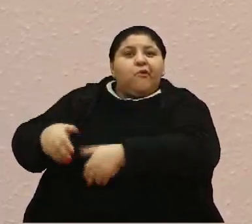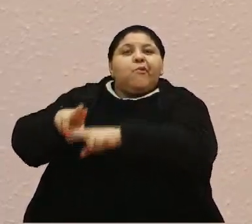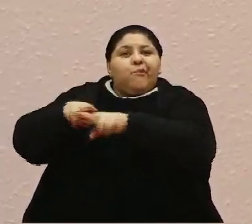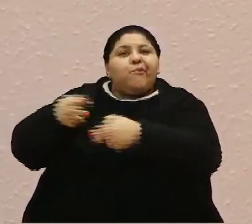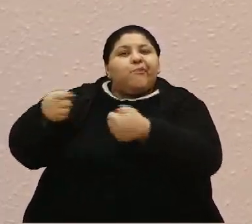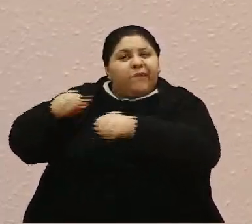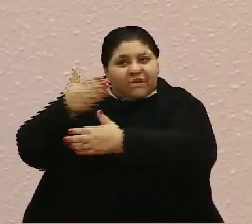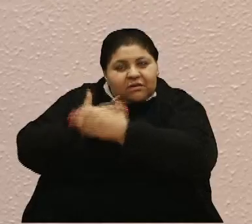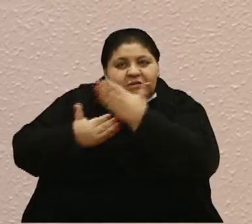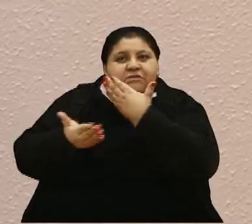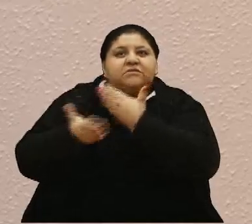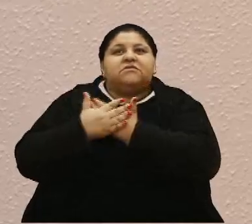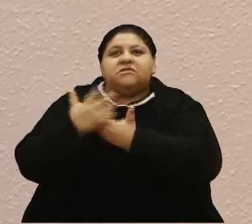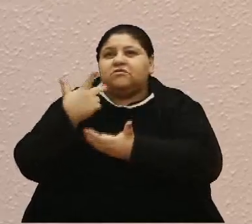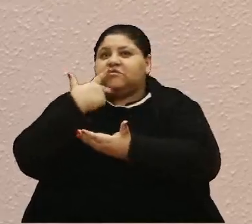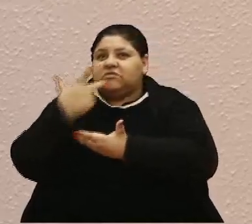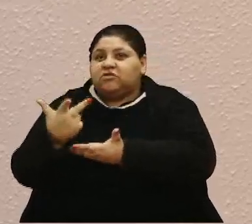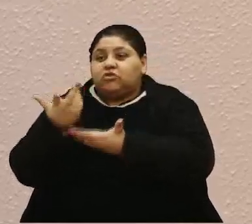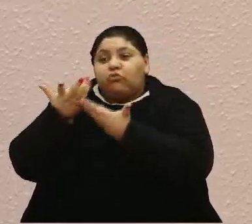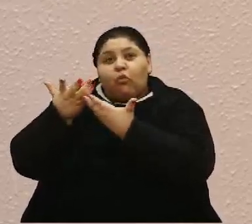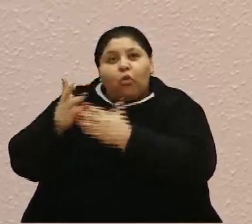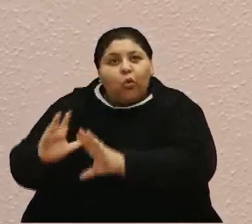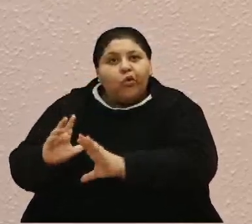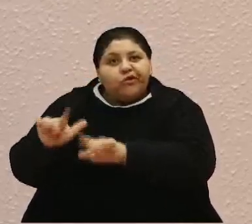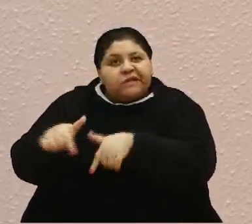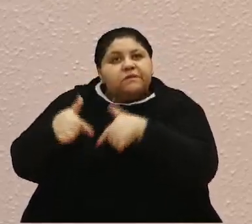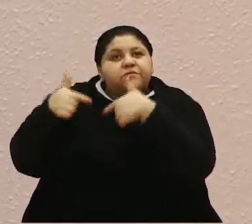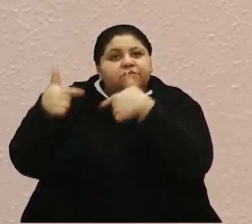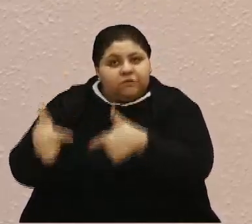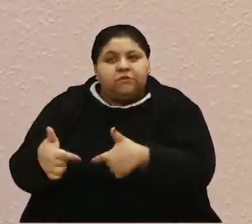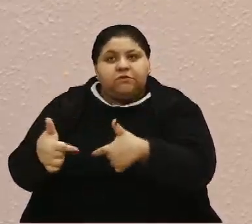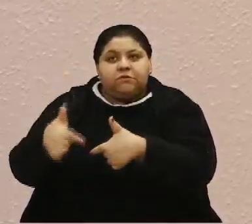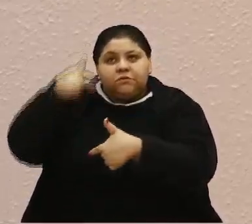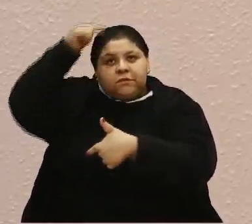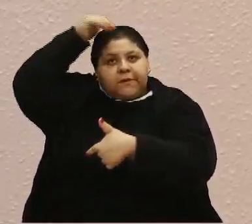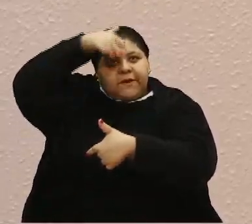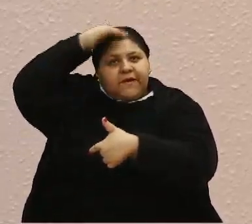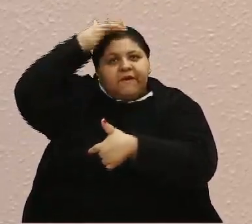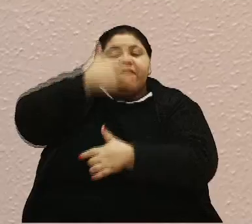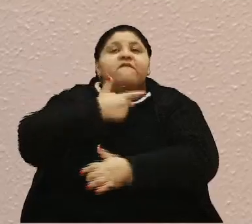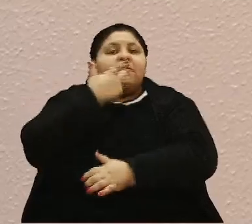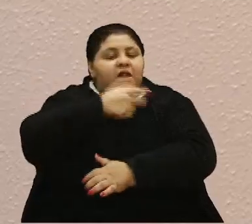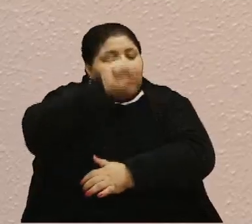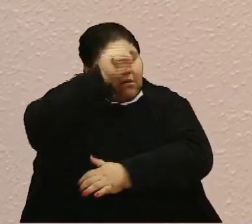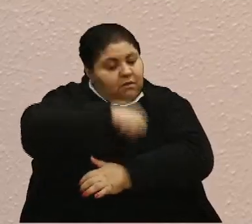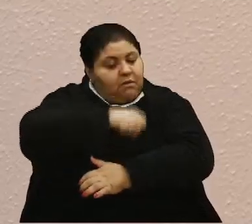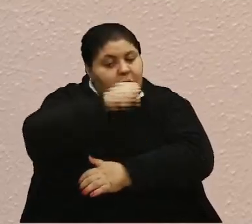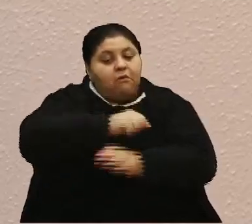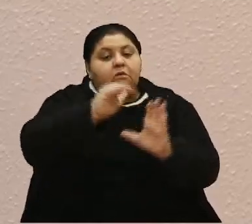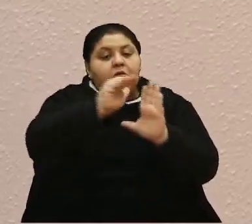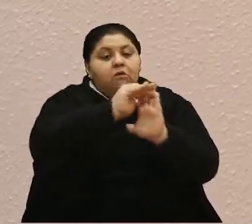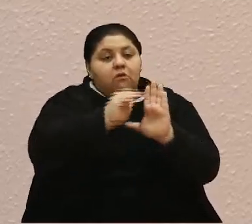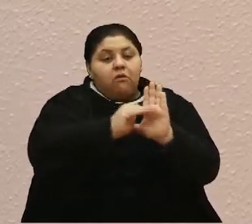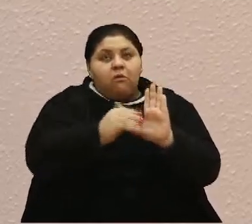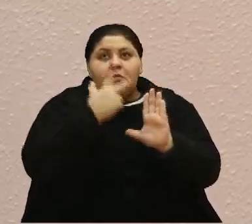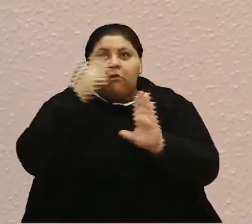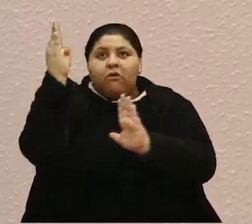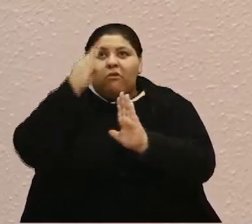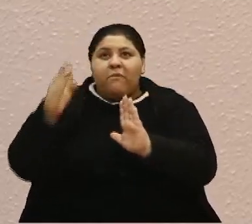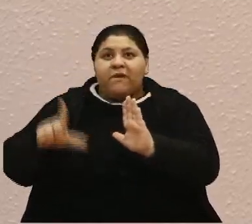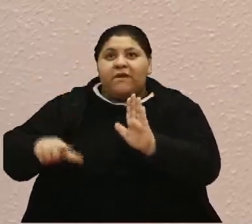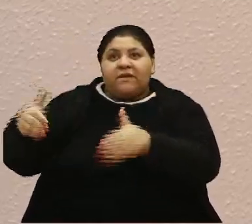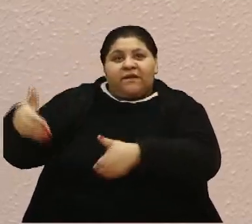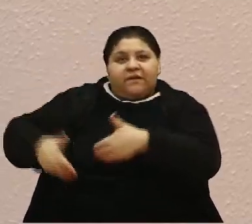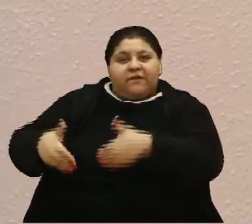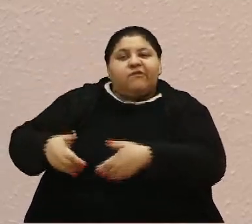precisamos todos nos manifestar contrários a essas atitudes de Trump e dizer sim que programas como o Brasil Sem Fome são